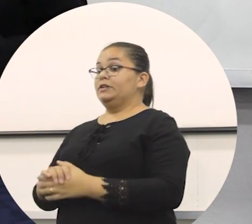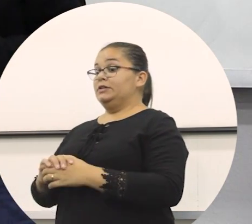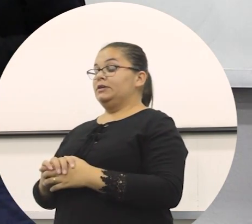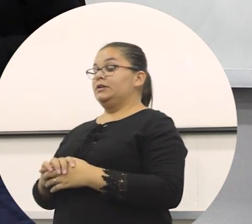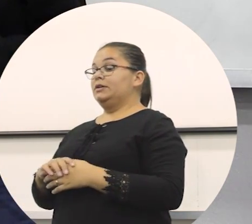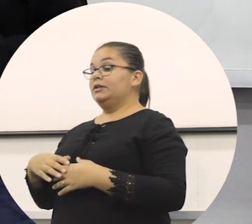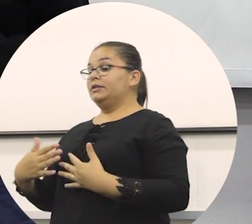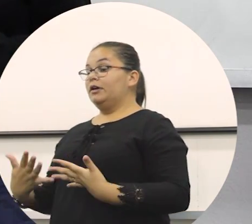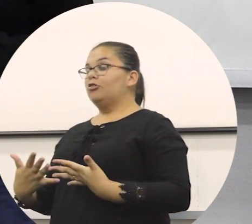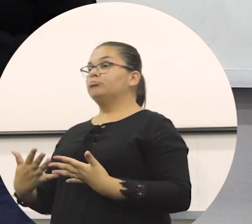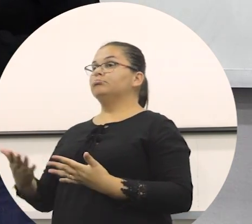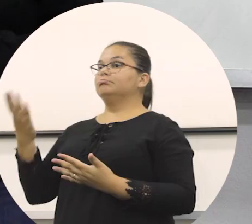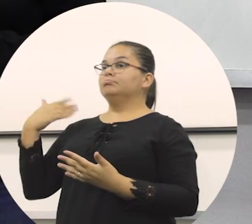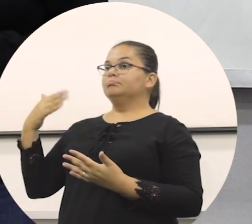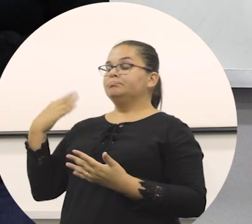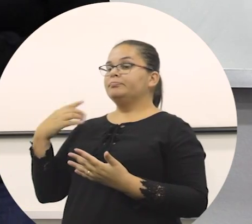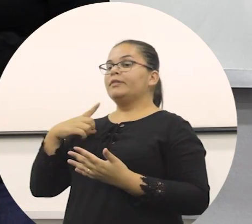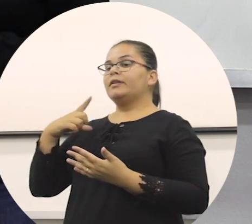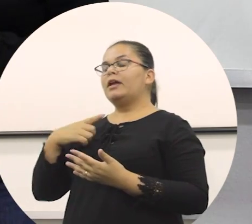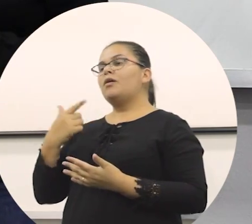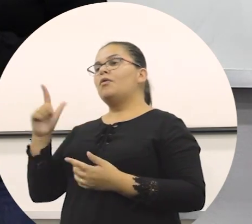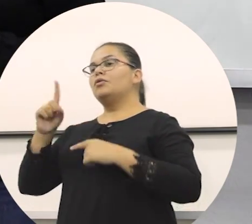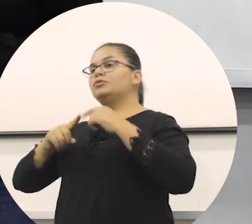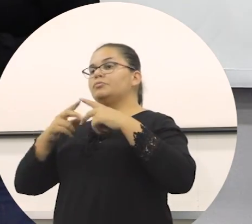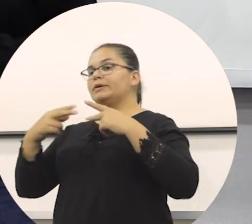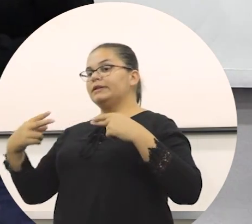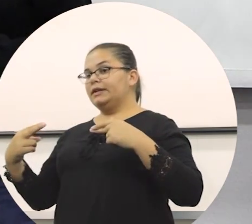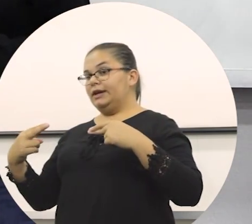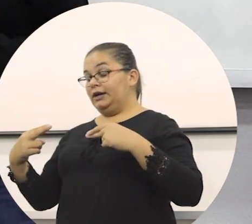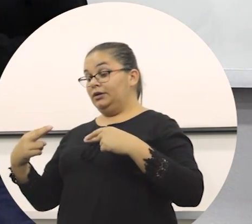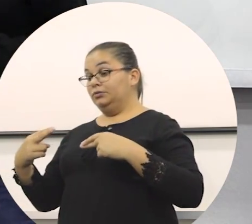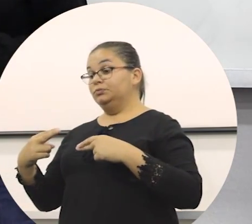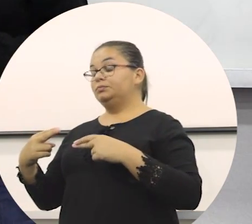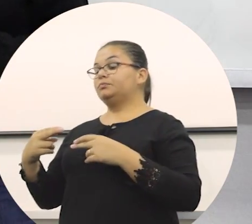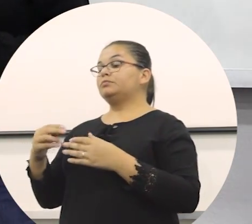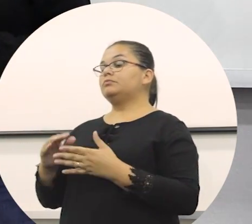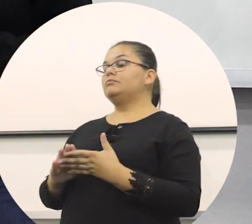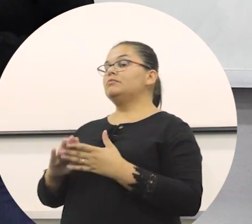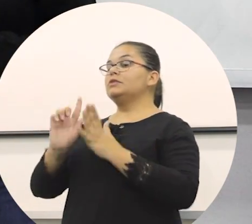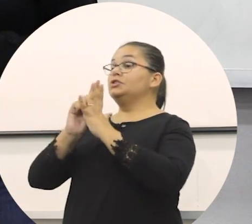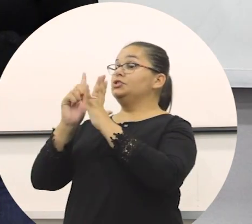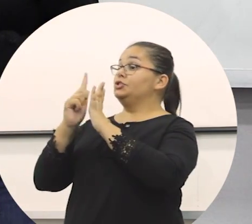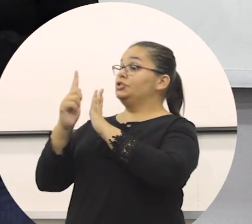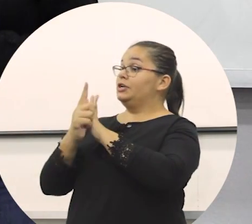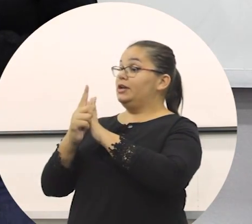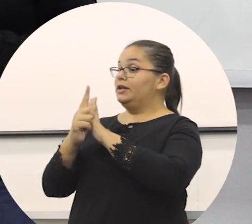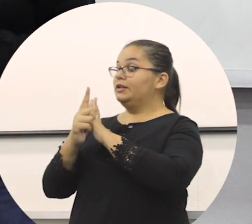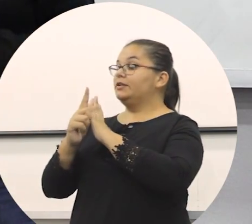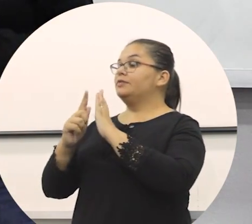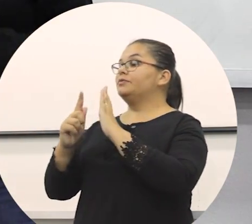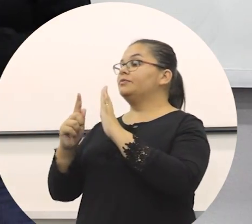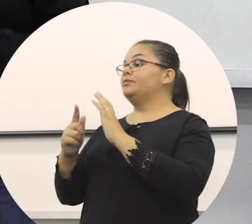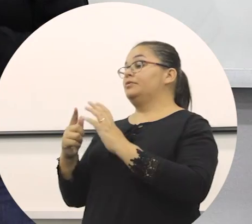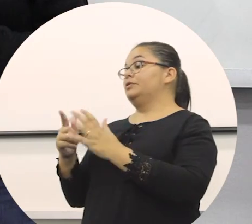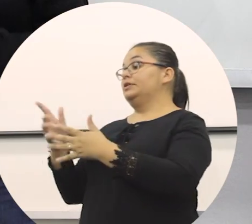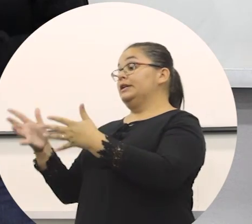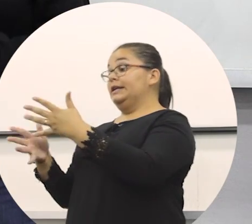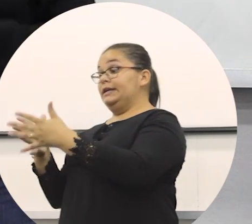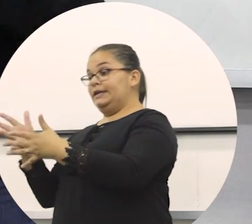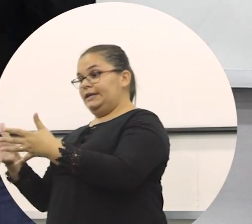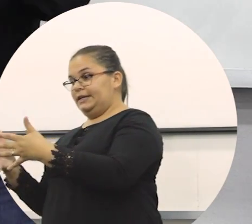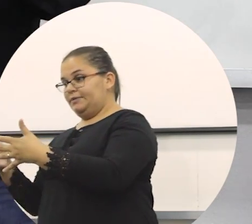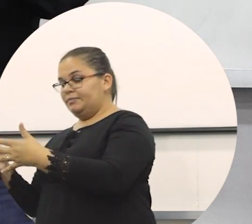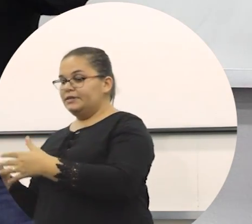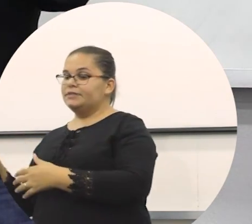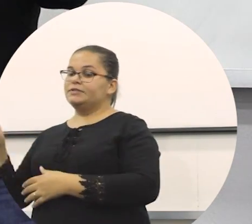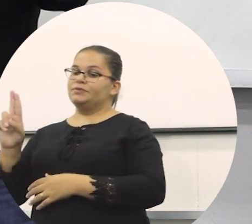algum modo, ele poderia ser aproveitado também para utilizar os mesmos gêneros ali em língua de sinais e